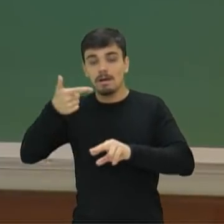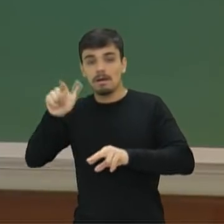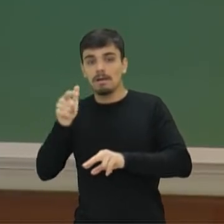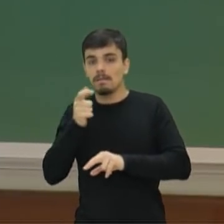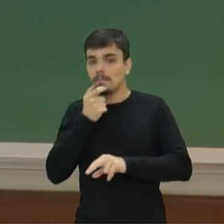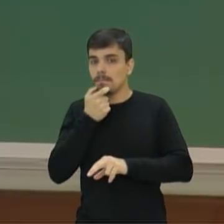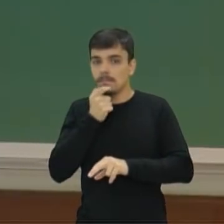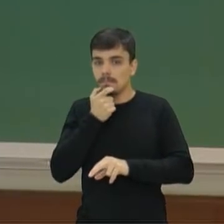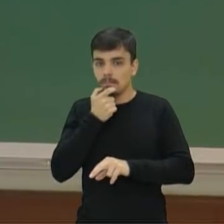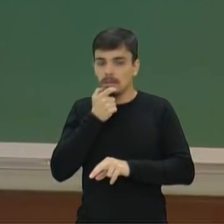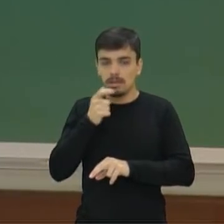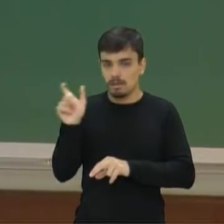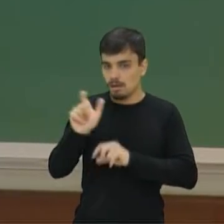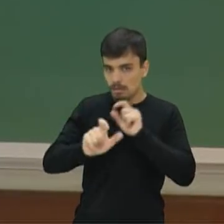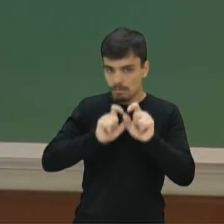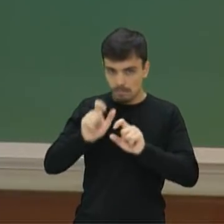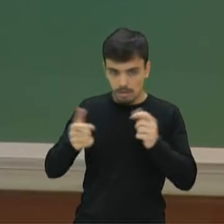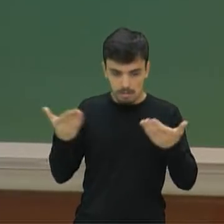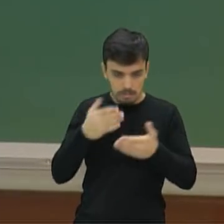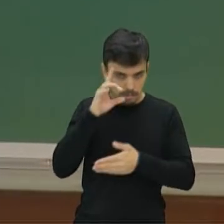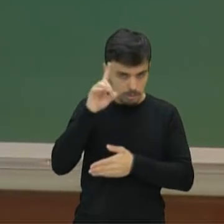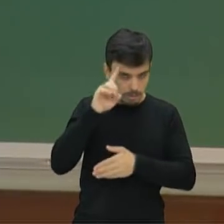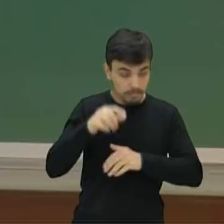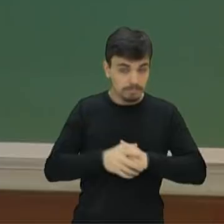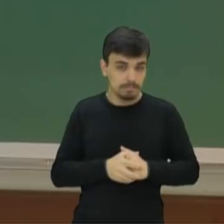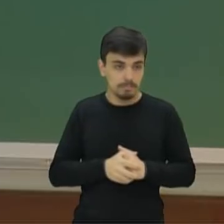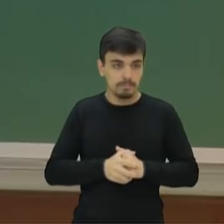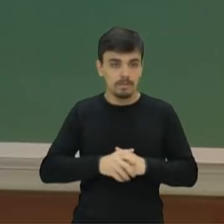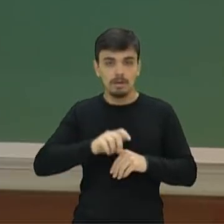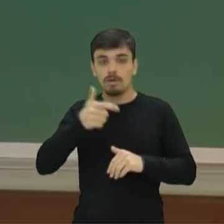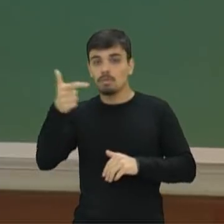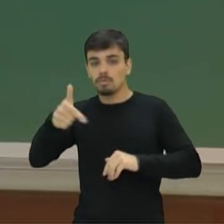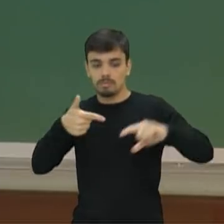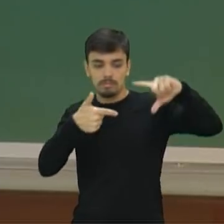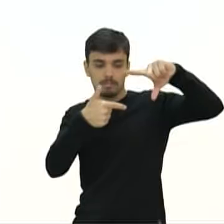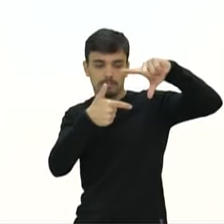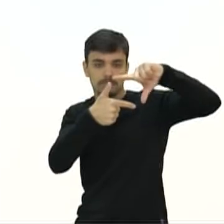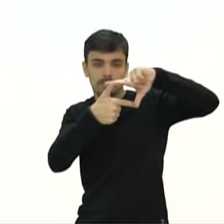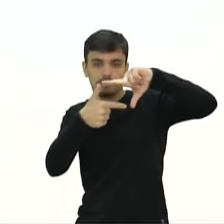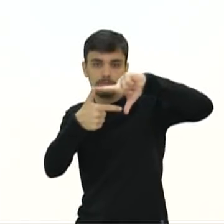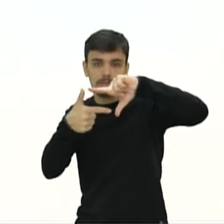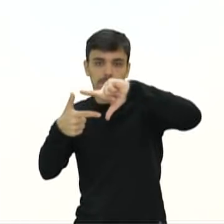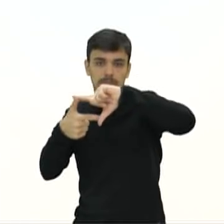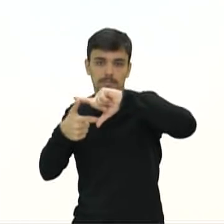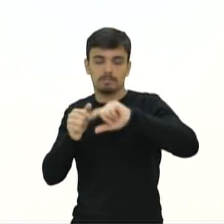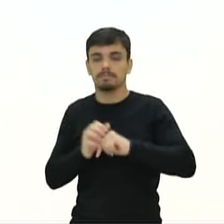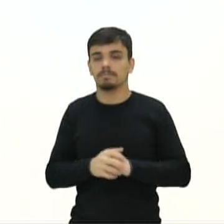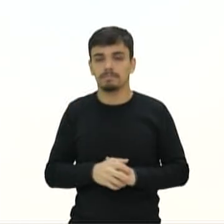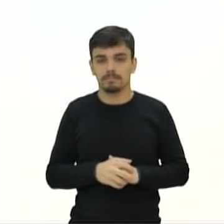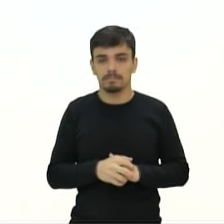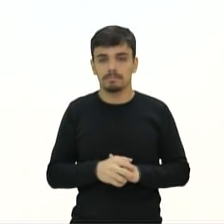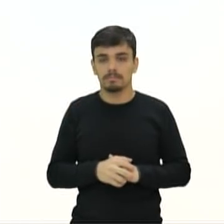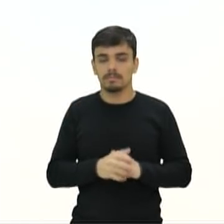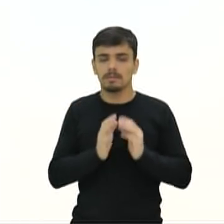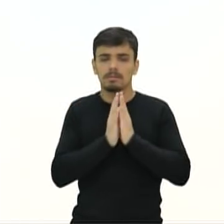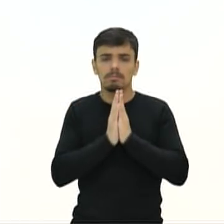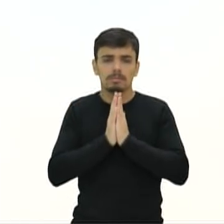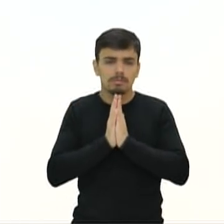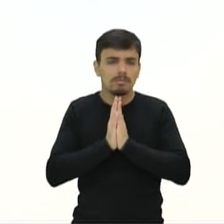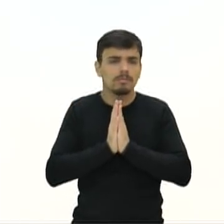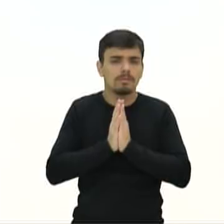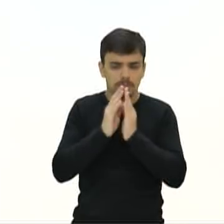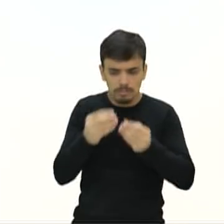certo? Ok? Olha aqui, ó, uma comic strip, presta atenção. Olha essa comic strip. Por favor,